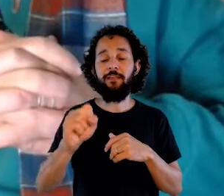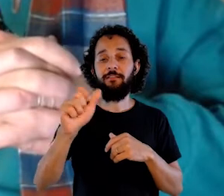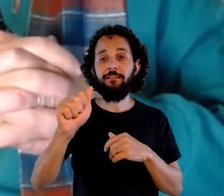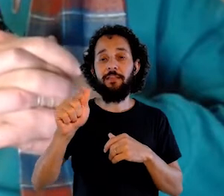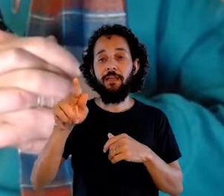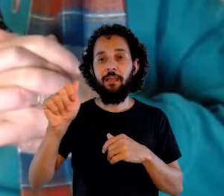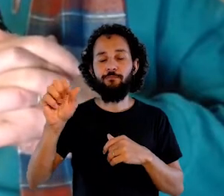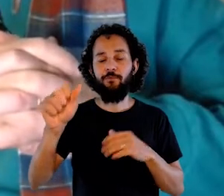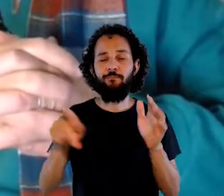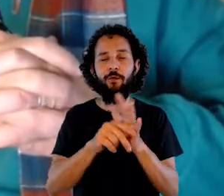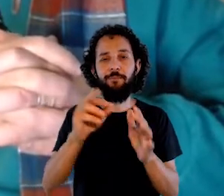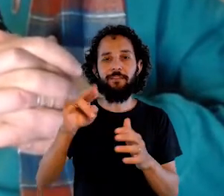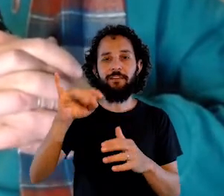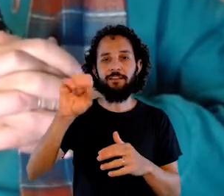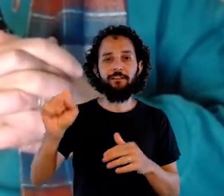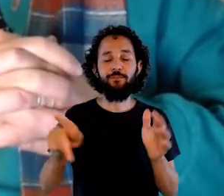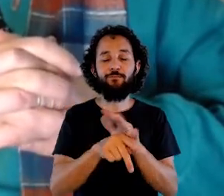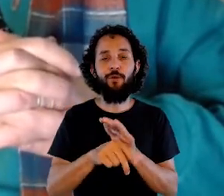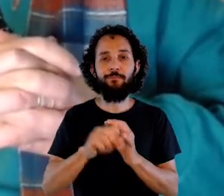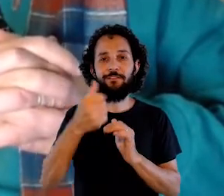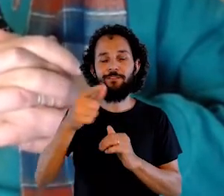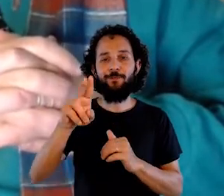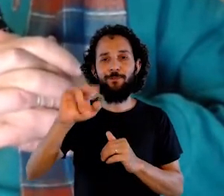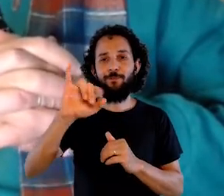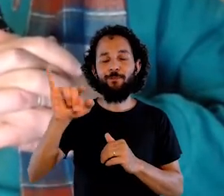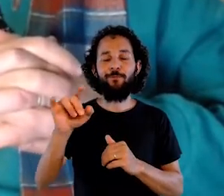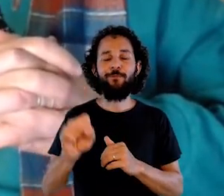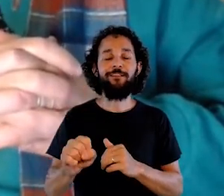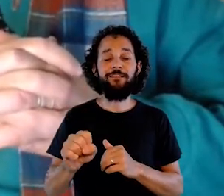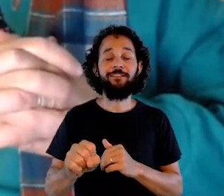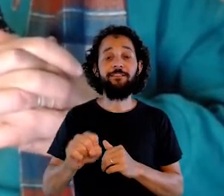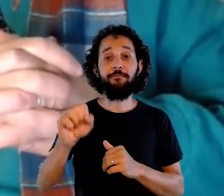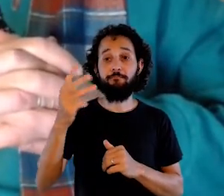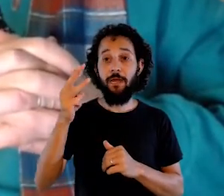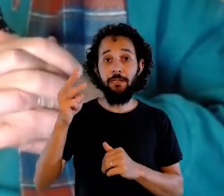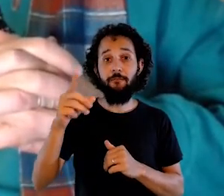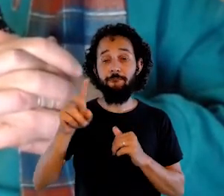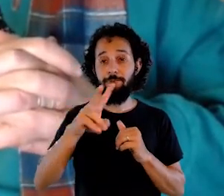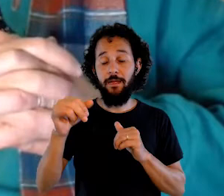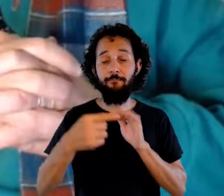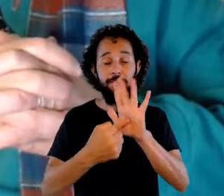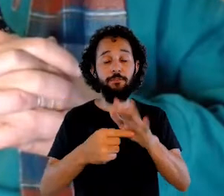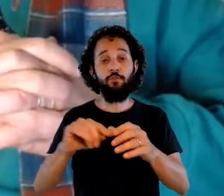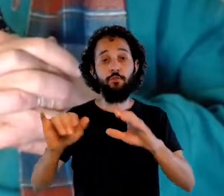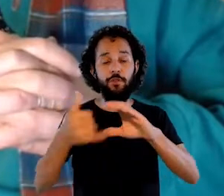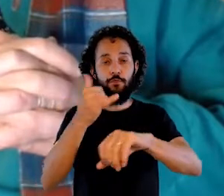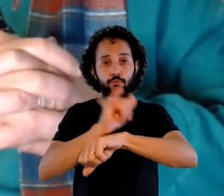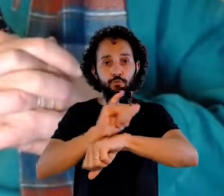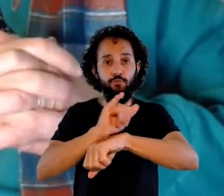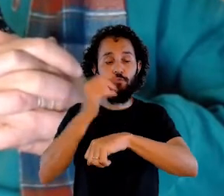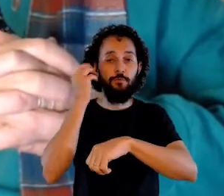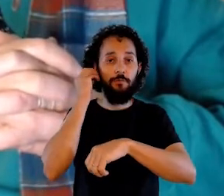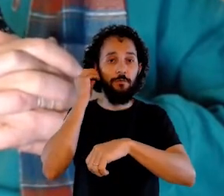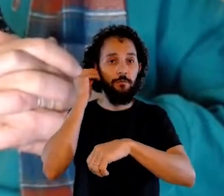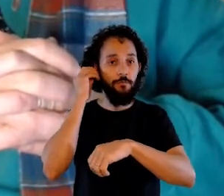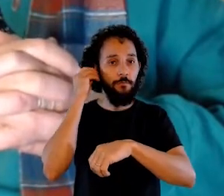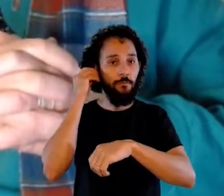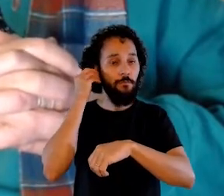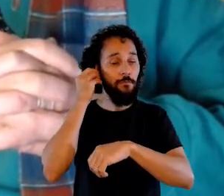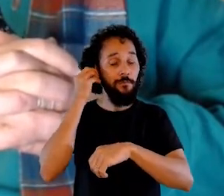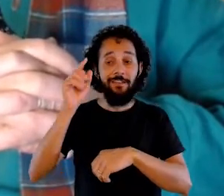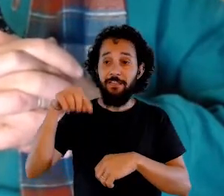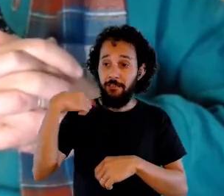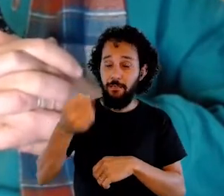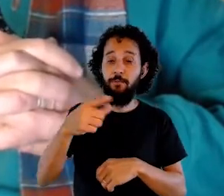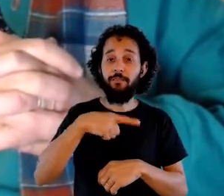do Maranhão. Vai ter exibição aqui no canal do YouTube, e depois da exibição a gente vai fazer um bate-papo com ela, para ela falar um